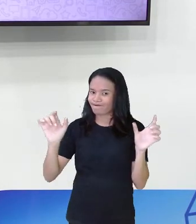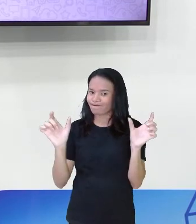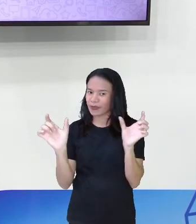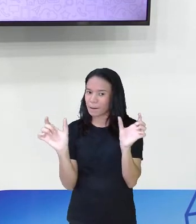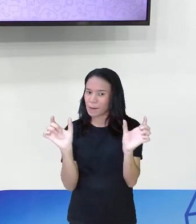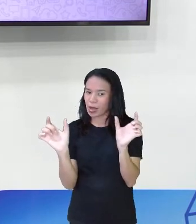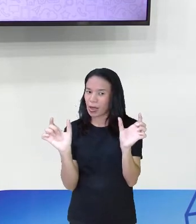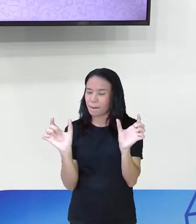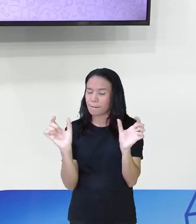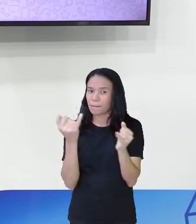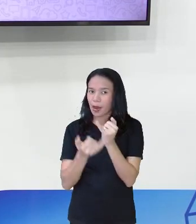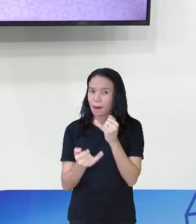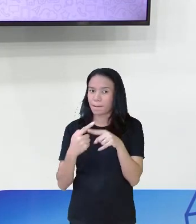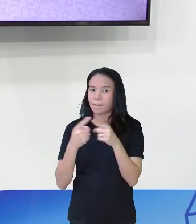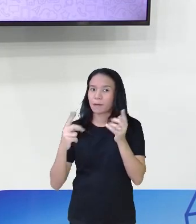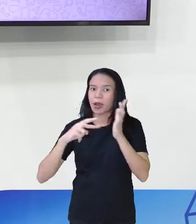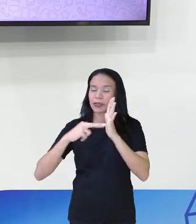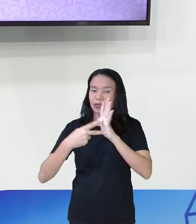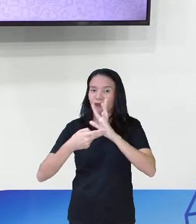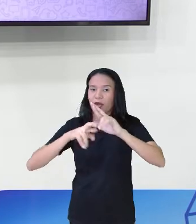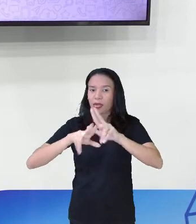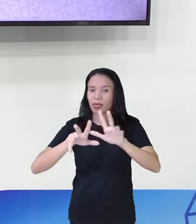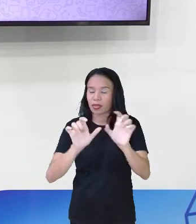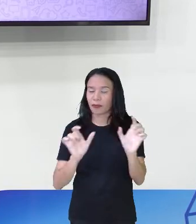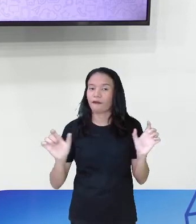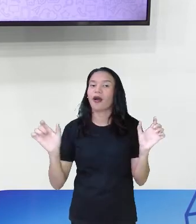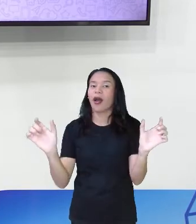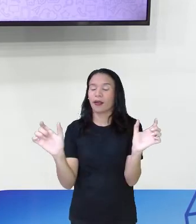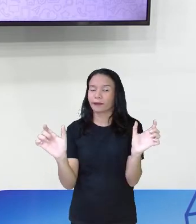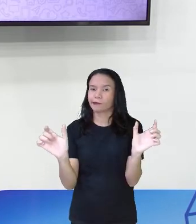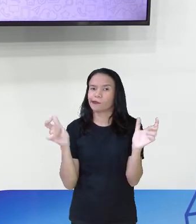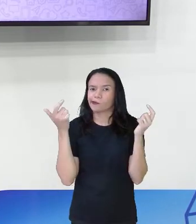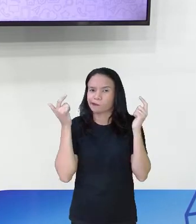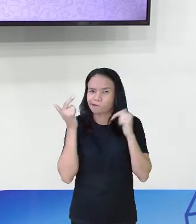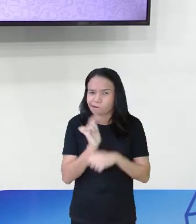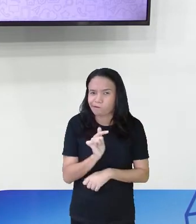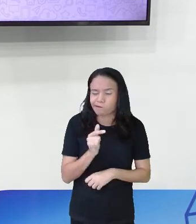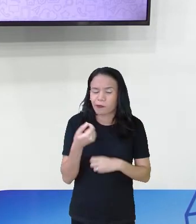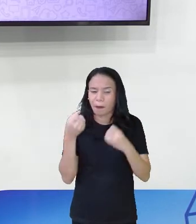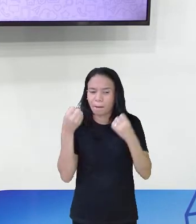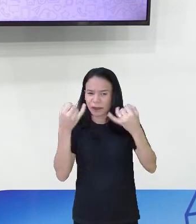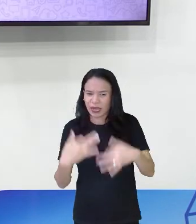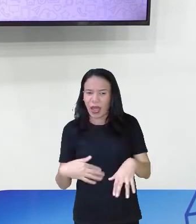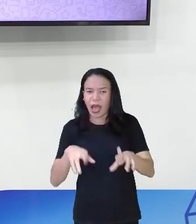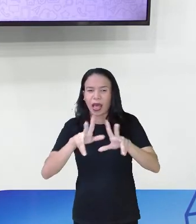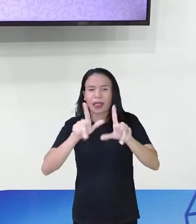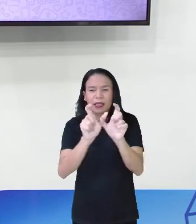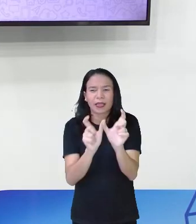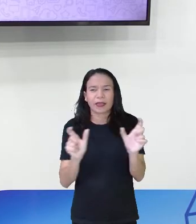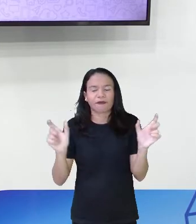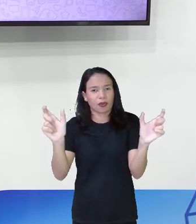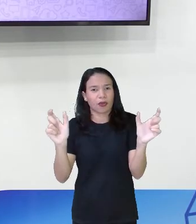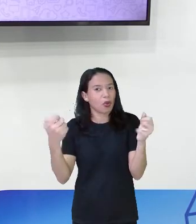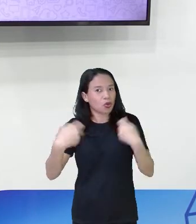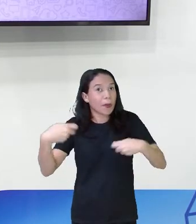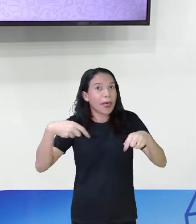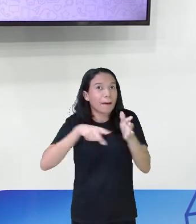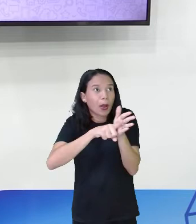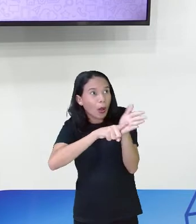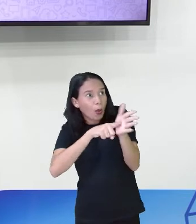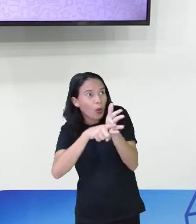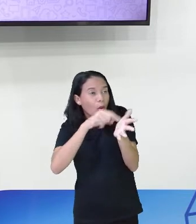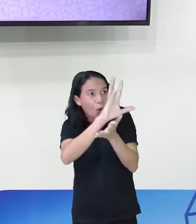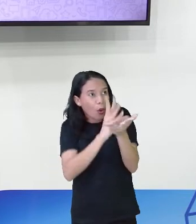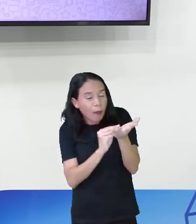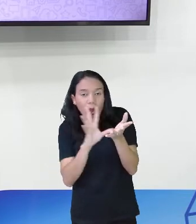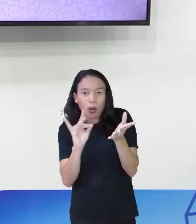o significado é um pouco diferente. Será que você conseguiria aí com suas palavras, tá? Não precisa correr lá para aquele site de busca e copiar e